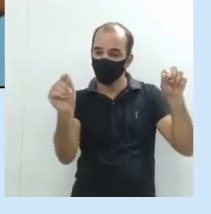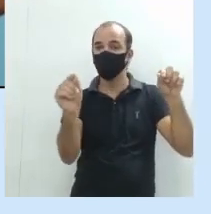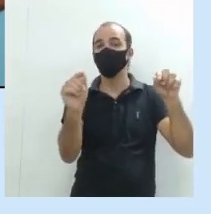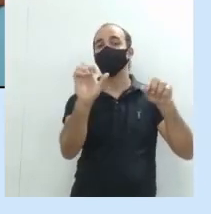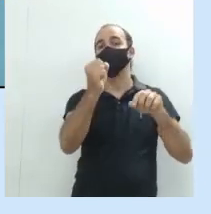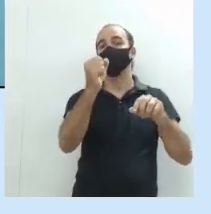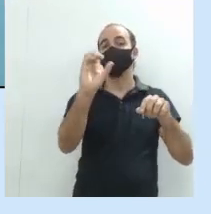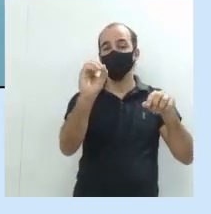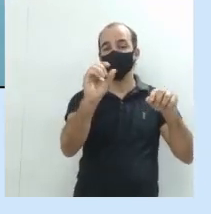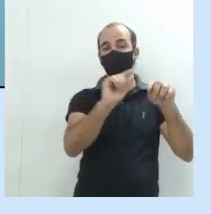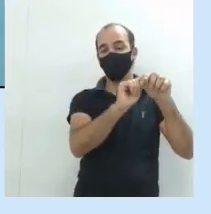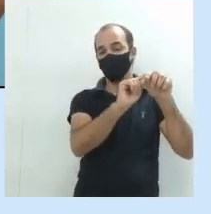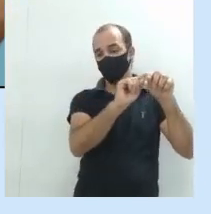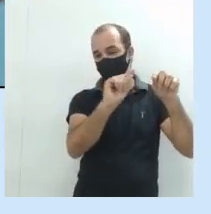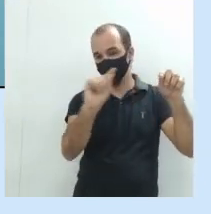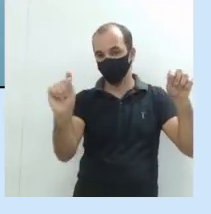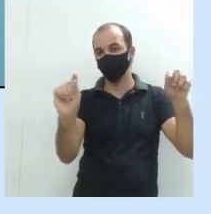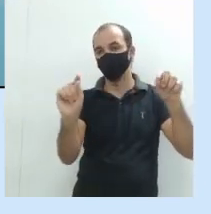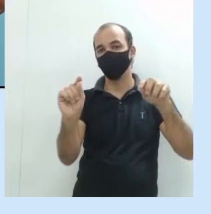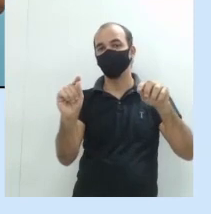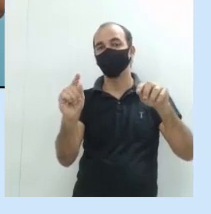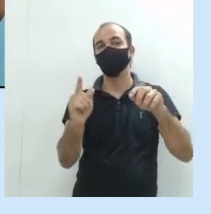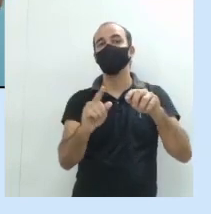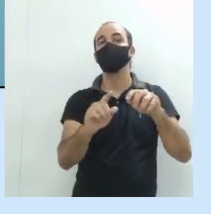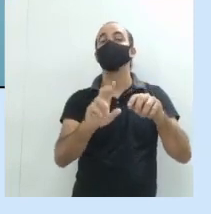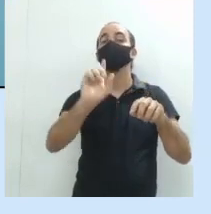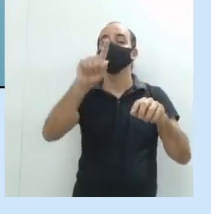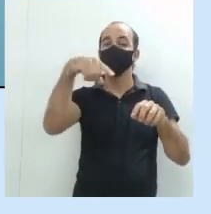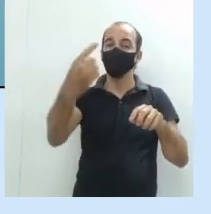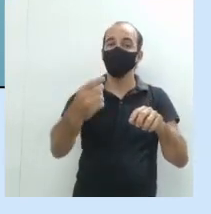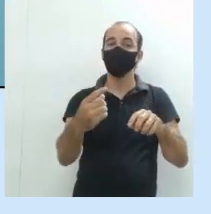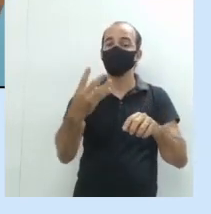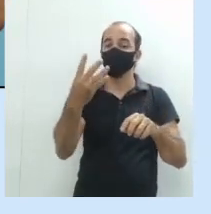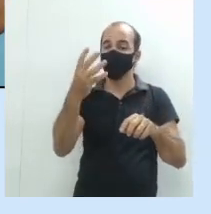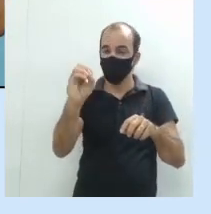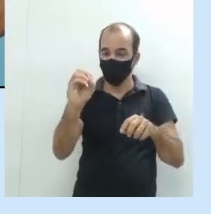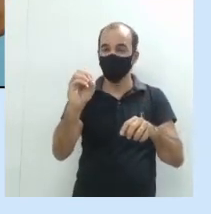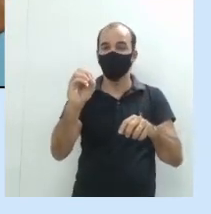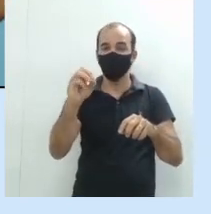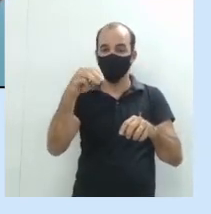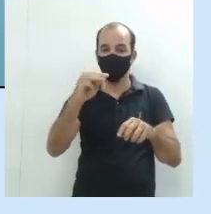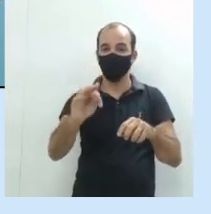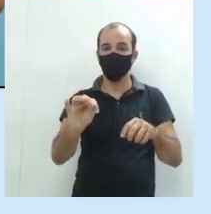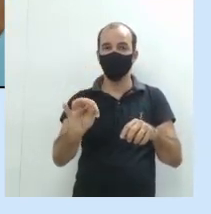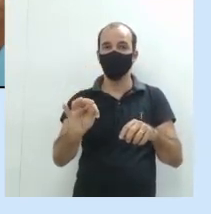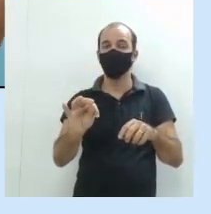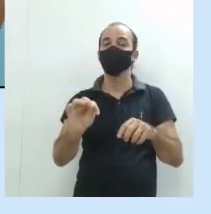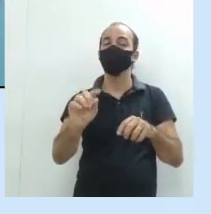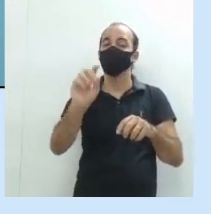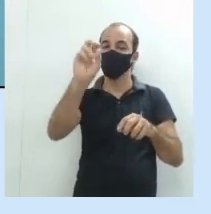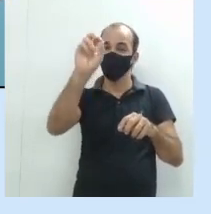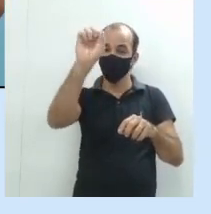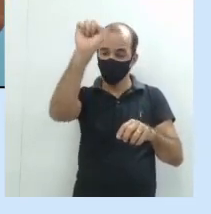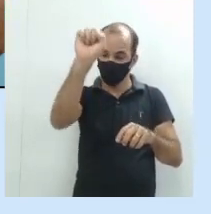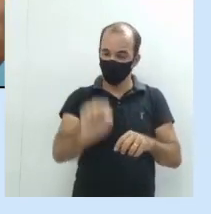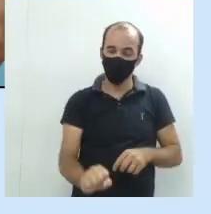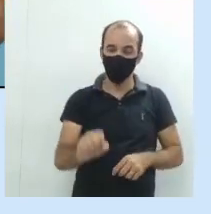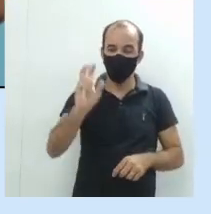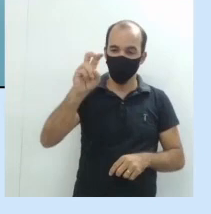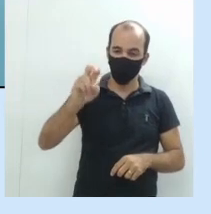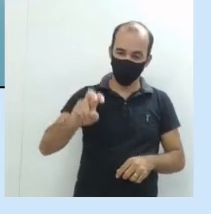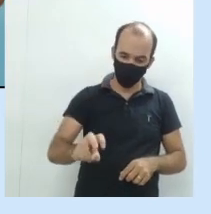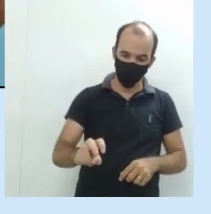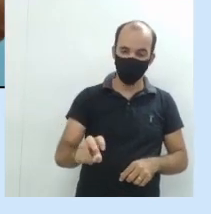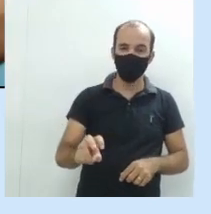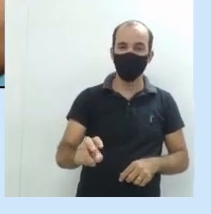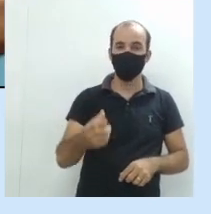vetor. E depois desloca 40 metros de norte para sul. Aí você tem os